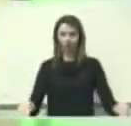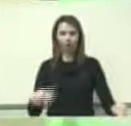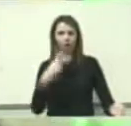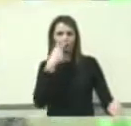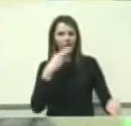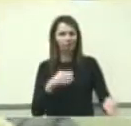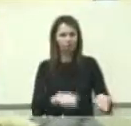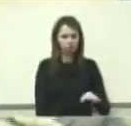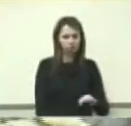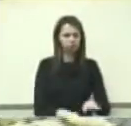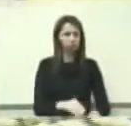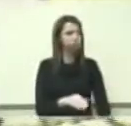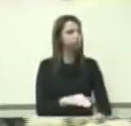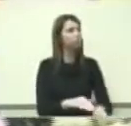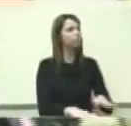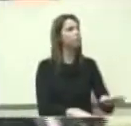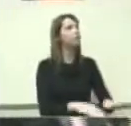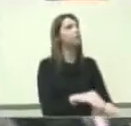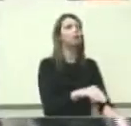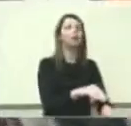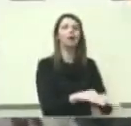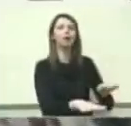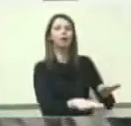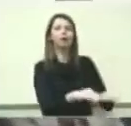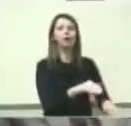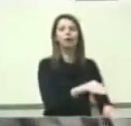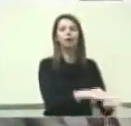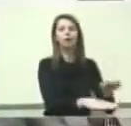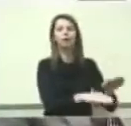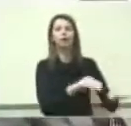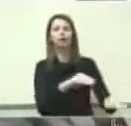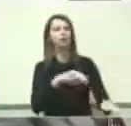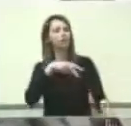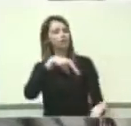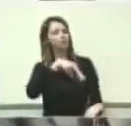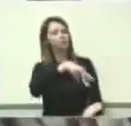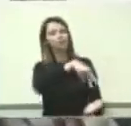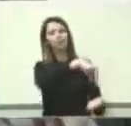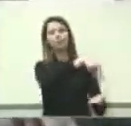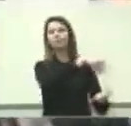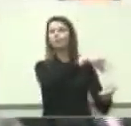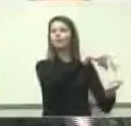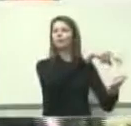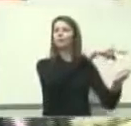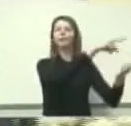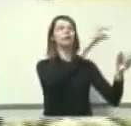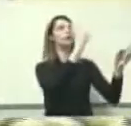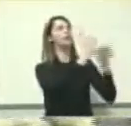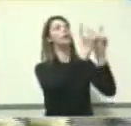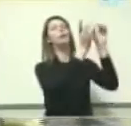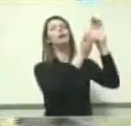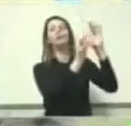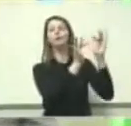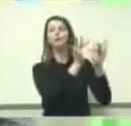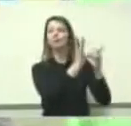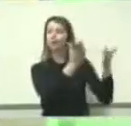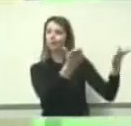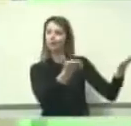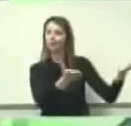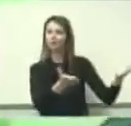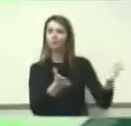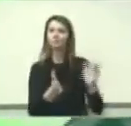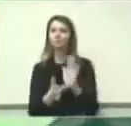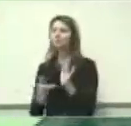Aleluia e ele começa a andar começa a caminhar em direção a Jesus e Jesus